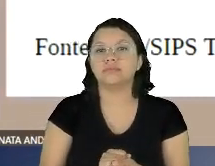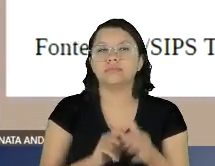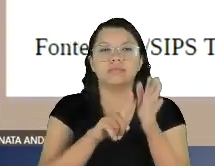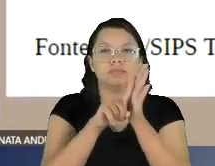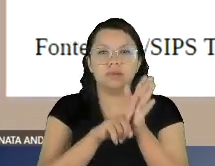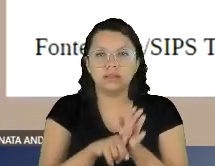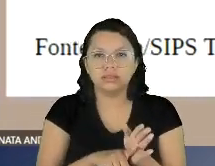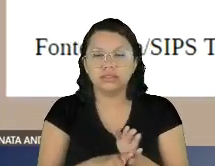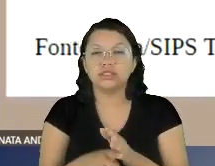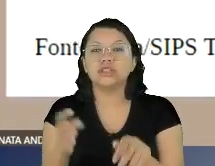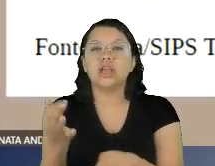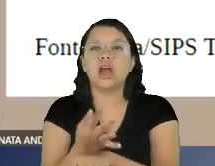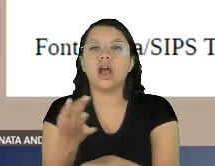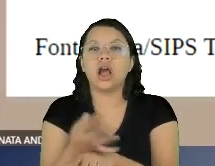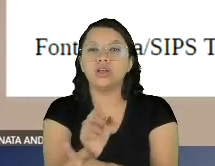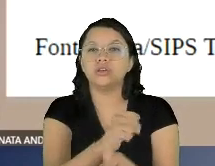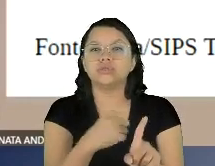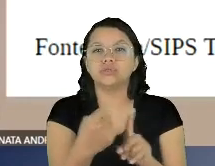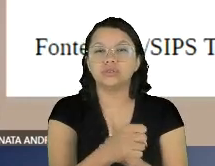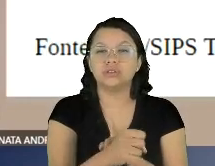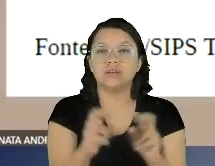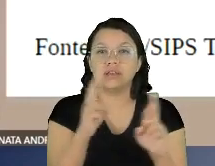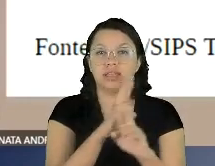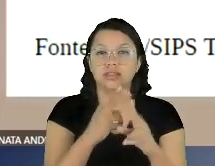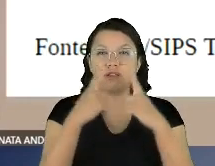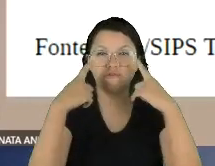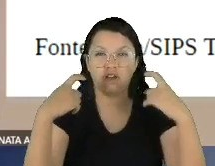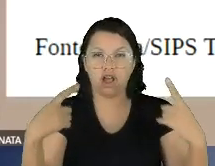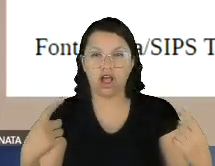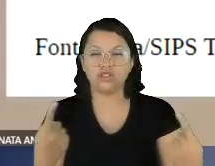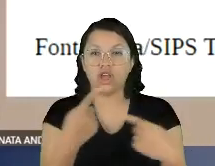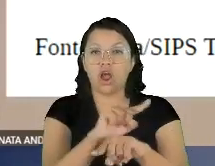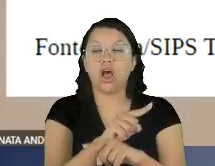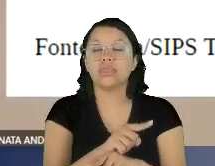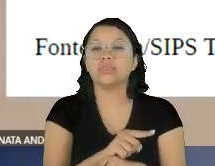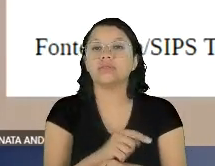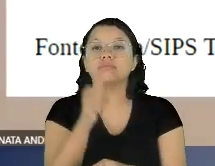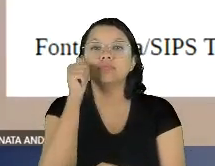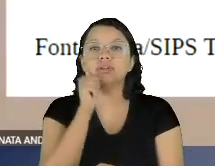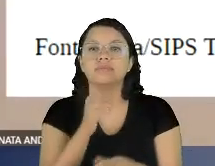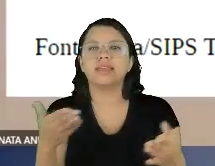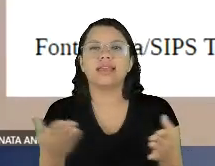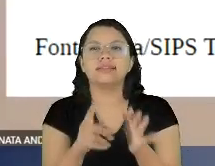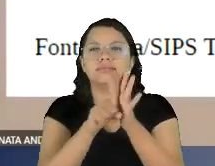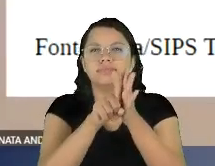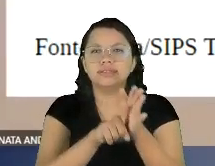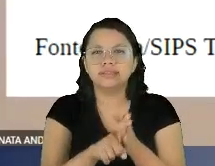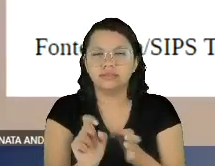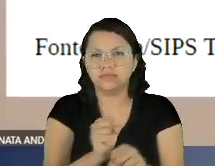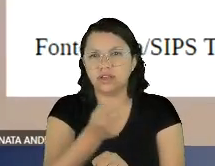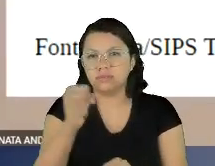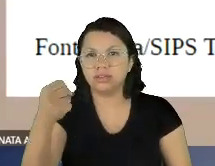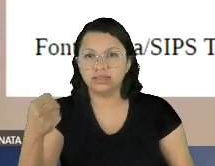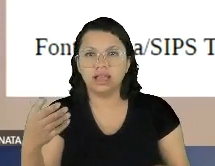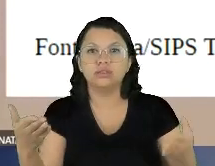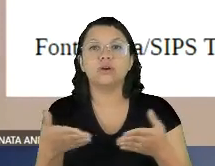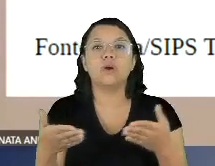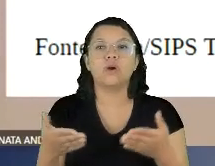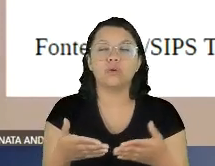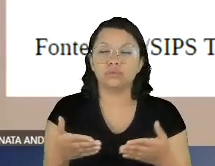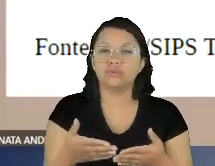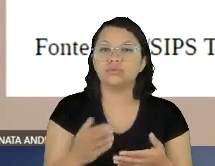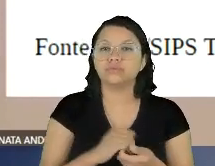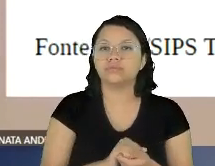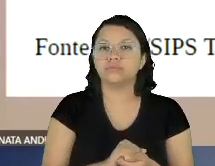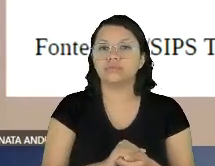a pesquisa de tolerância social à violência contra as mulheres. Essa pesquisa acabou sendo ampliada e